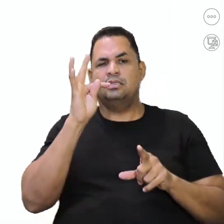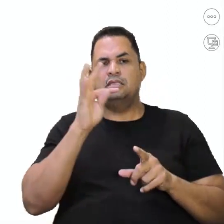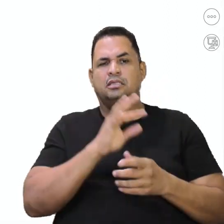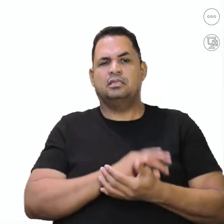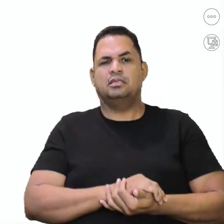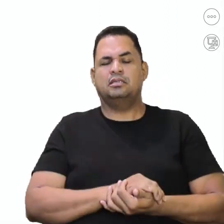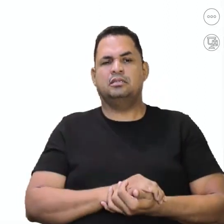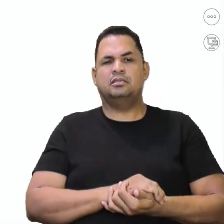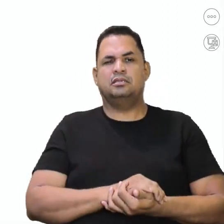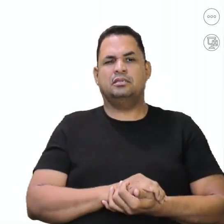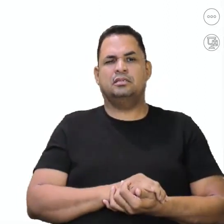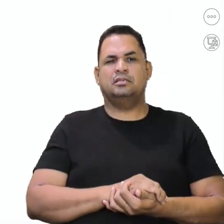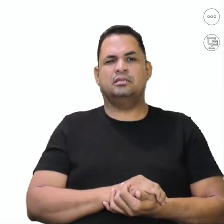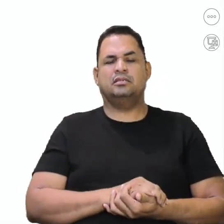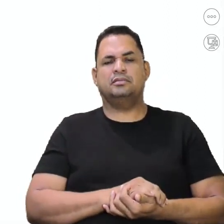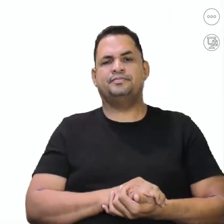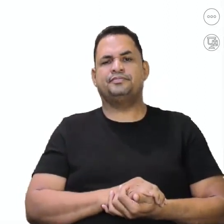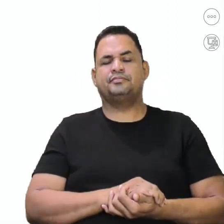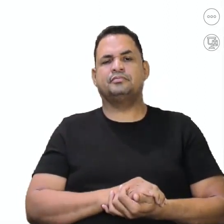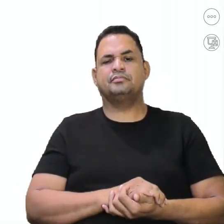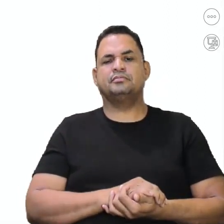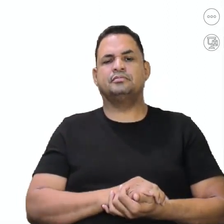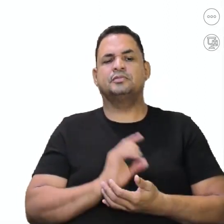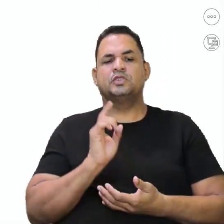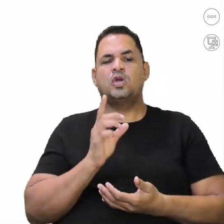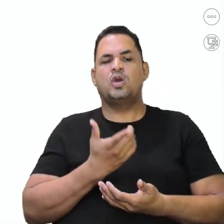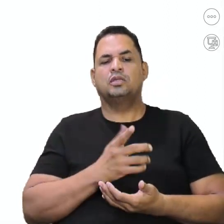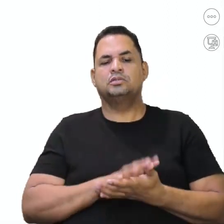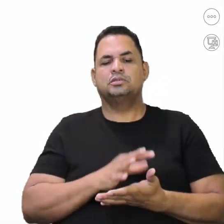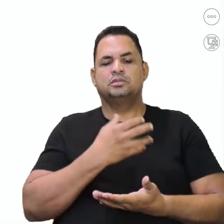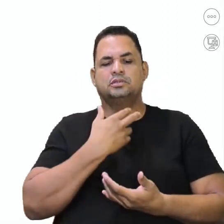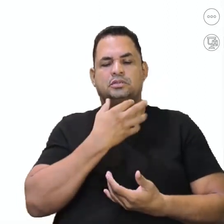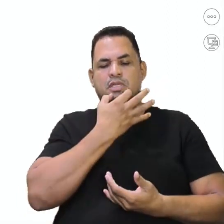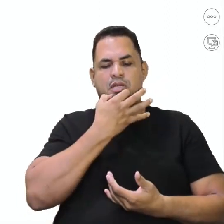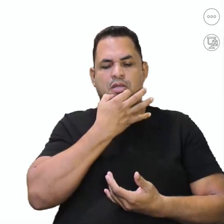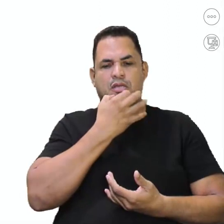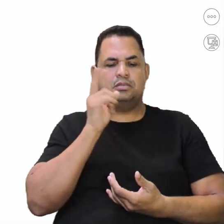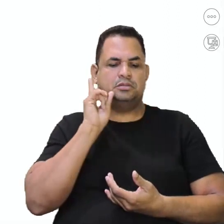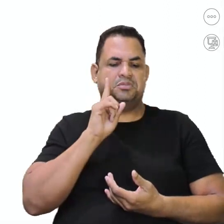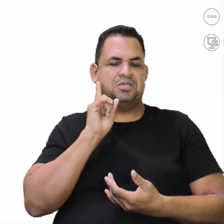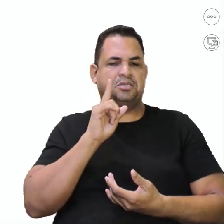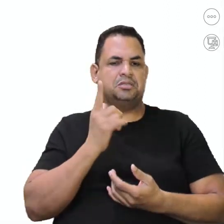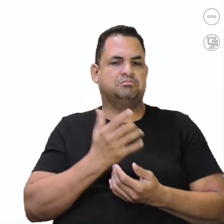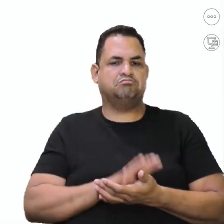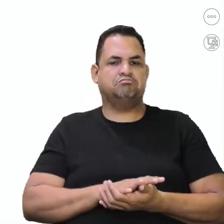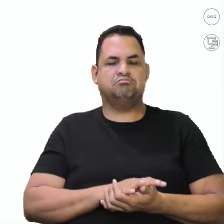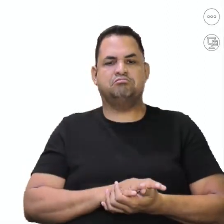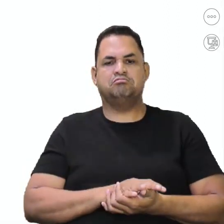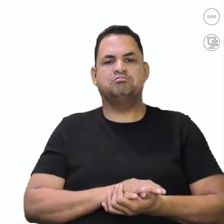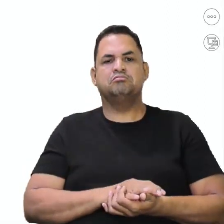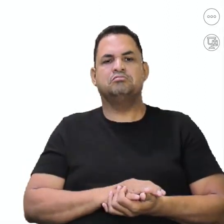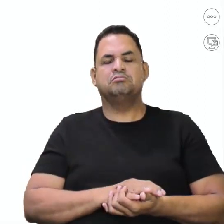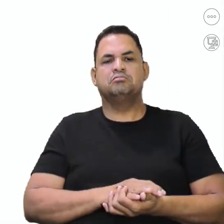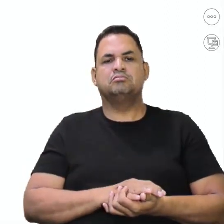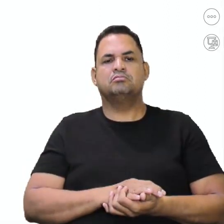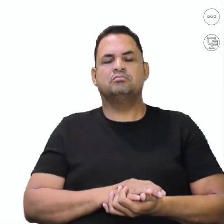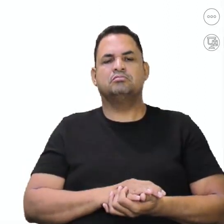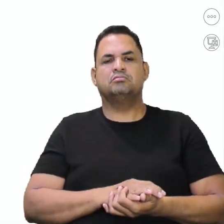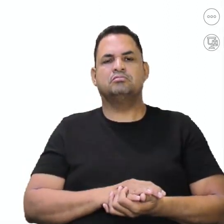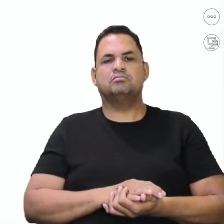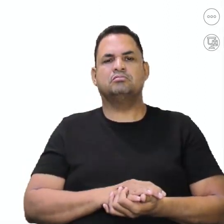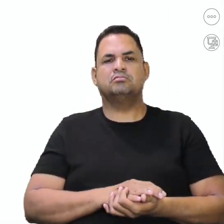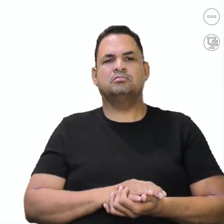americano, no inglês britânico ele não existe, certo? Depois eu explico melhor para vocês sobre isso, porque vamos ter várias palavras assim que eu vou falar e vou